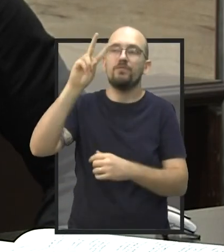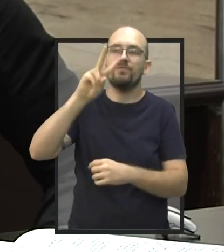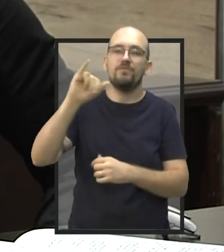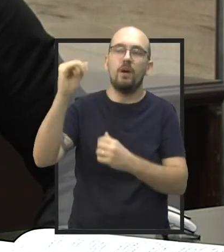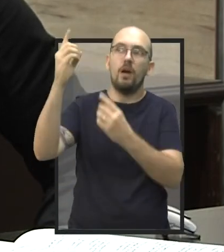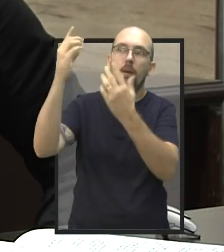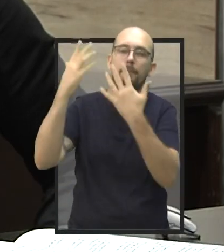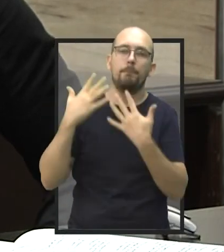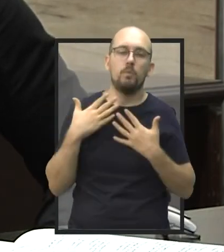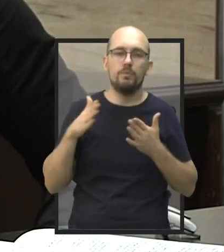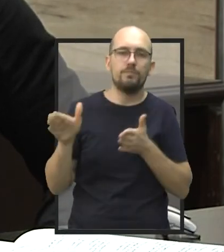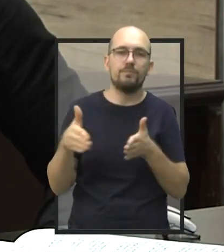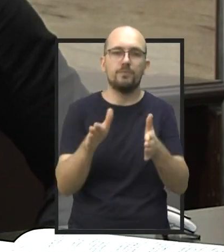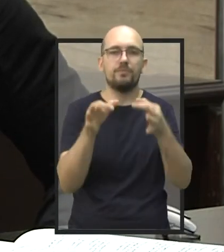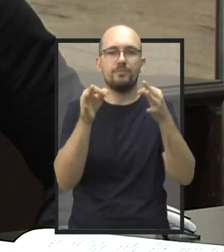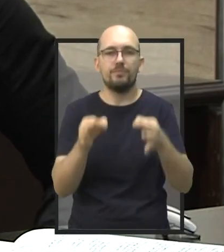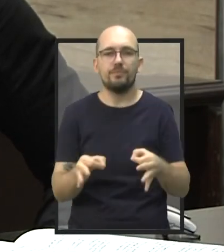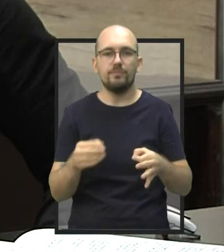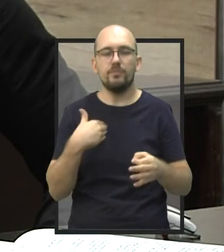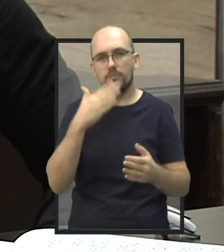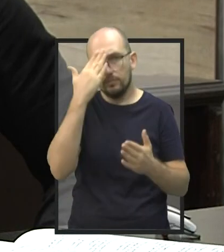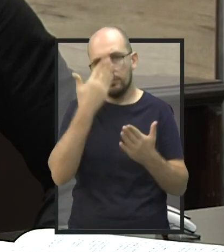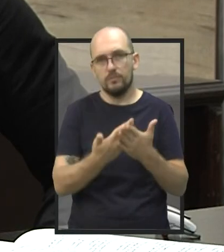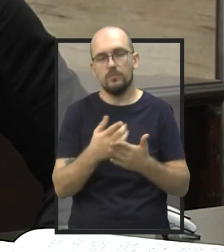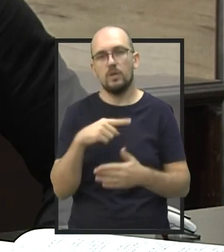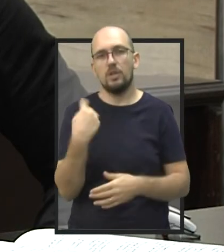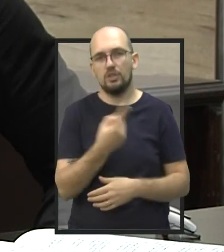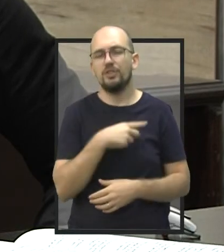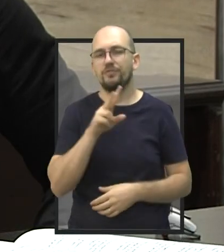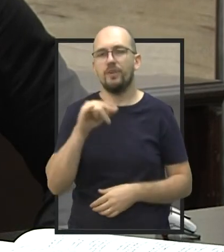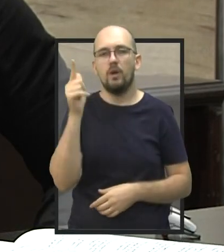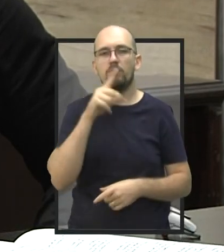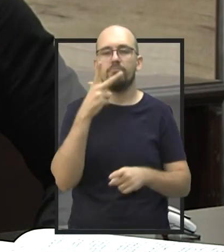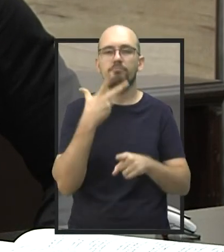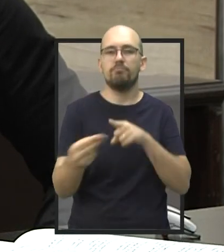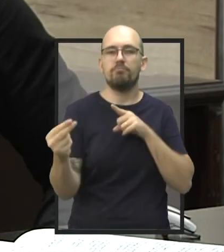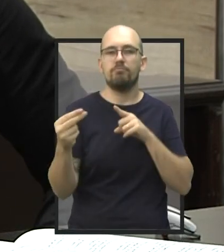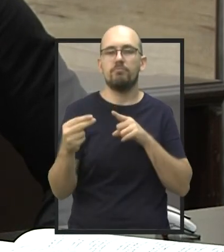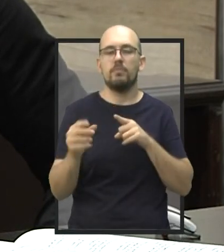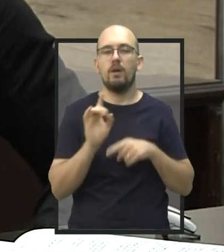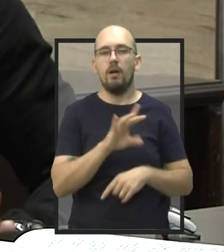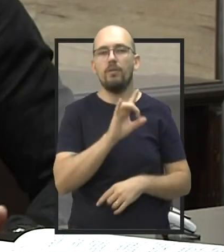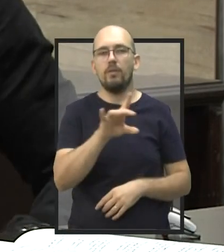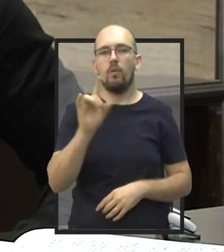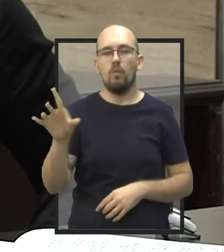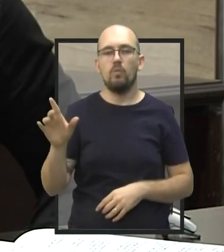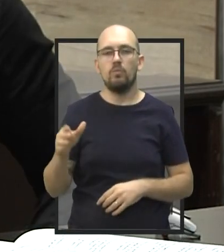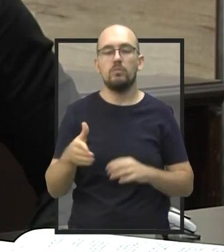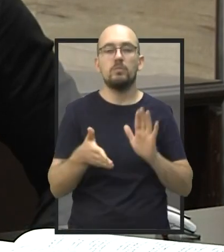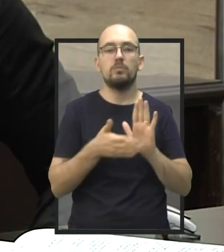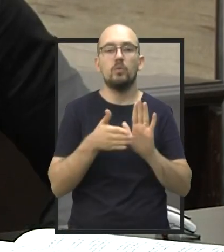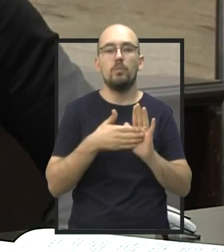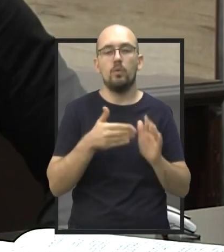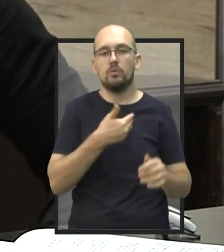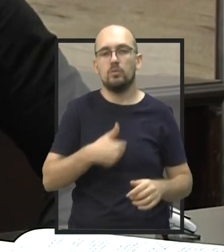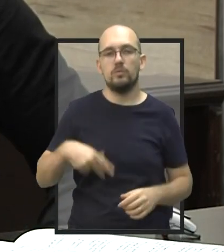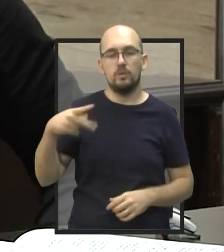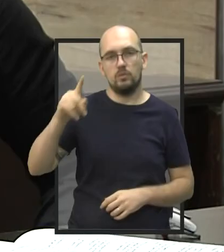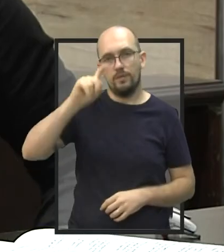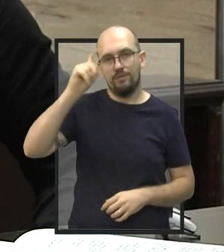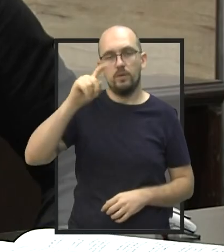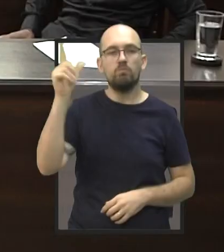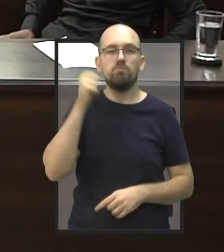abençoar, a gente está indo no caminho certo. Eu creio que a gente vai conseguir o êxito que cada um se propôs ao governo do Ivan a